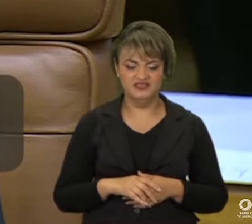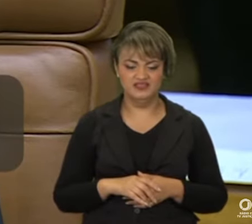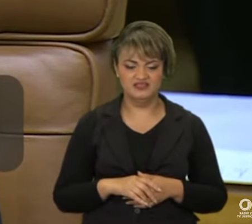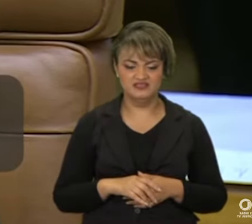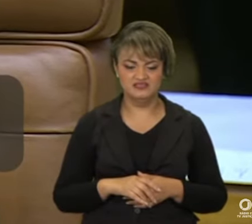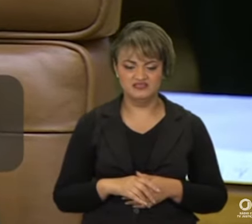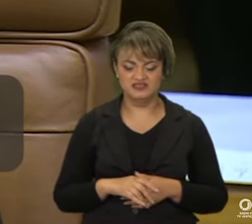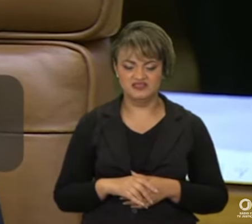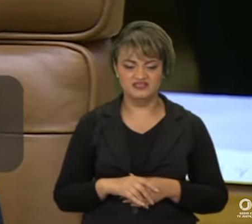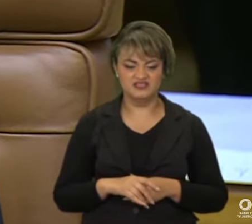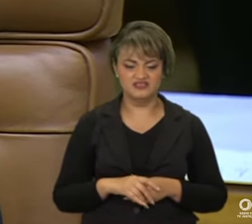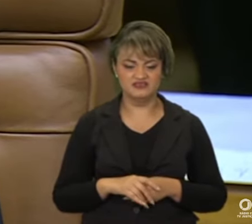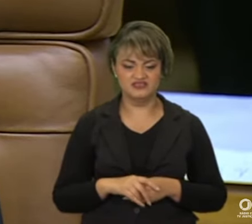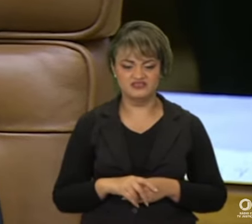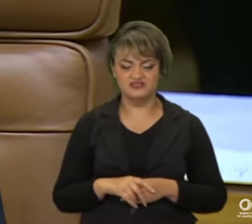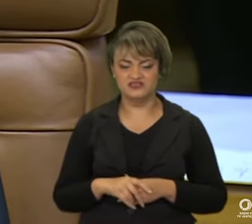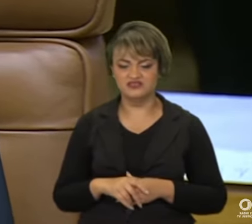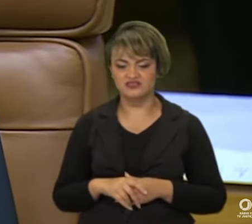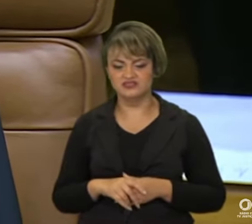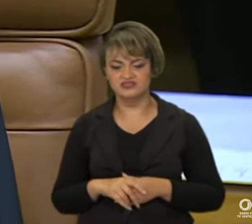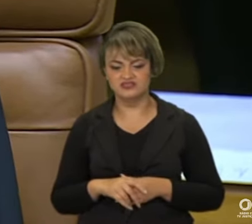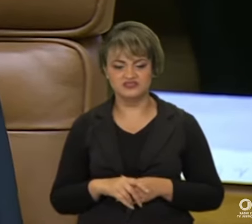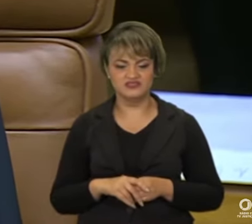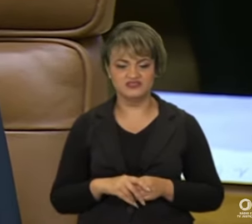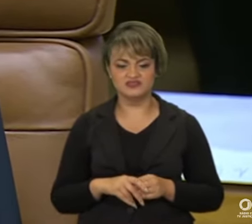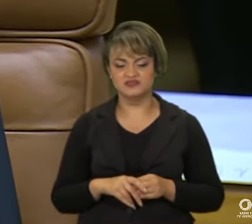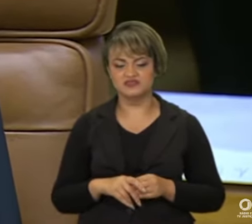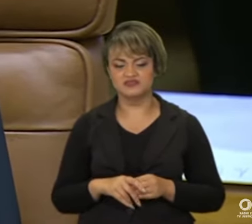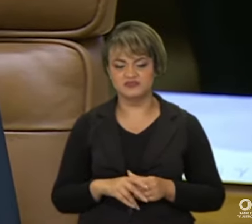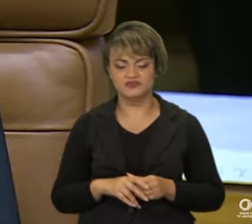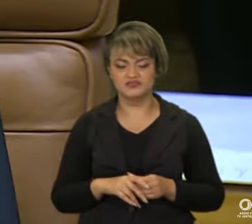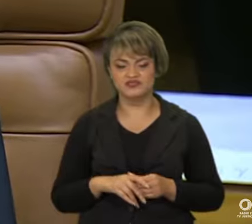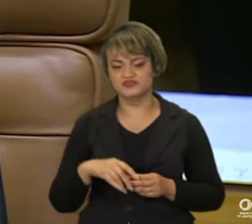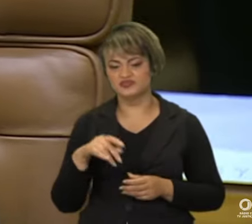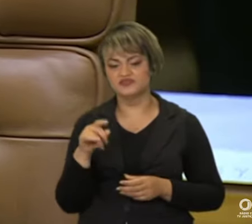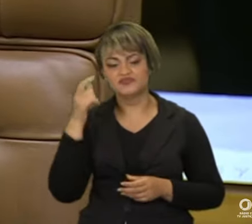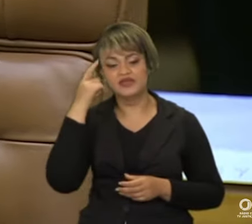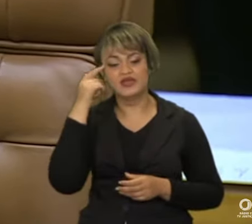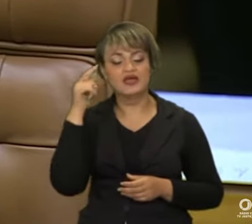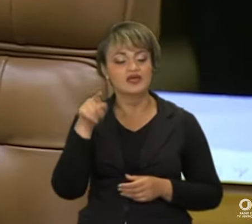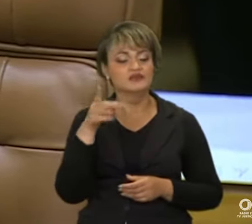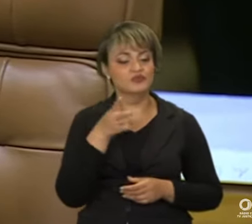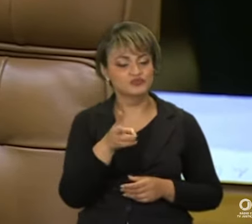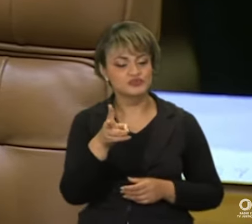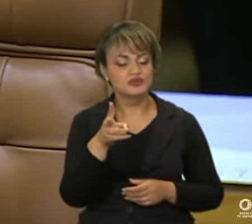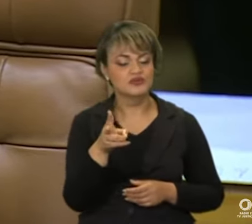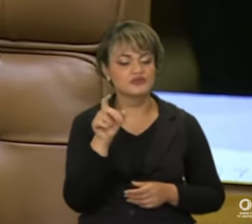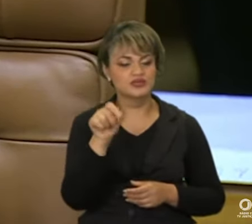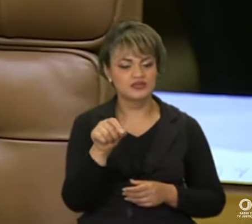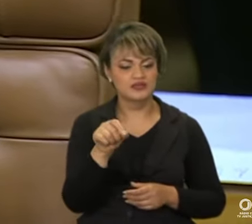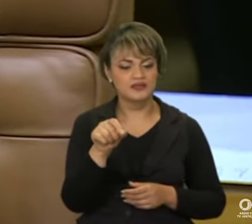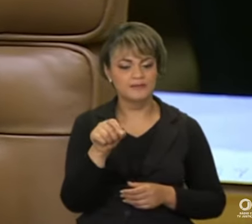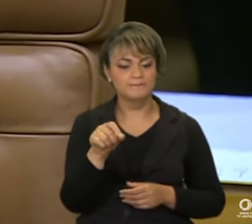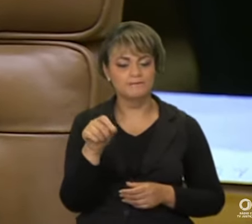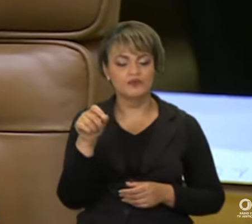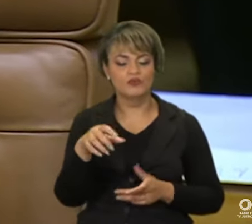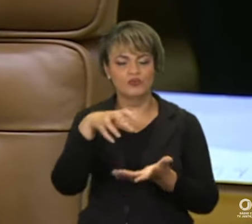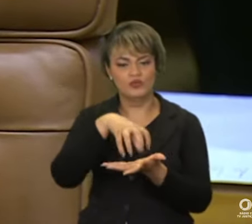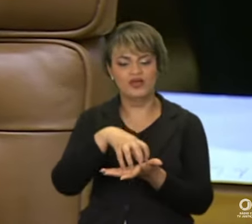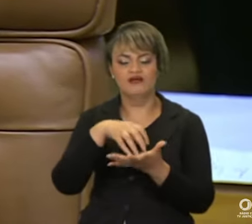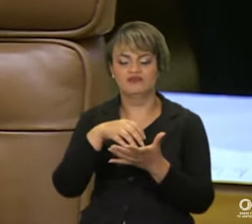importante noticioso publicou reportagem na tarde de ontem, dando conta de que o gabinete do ministro Alexandre de